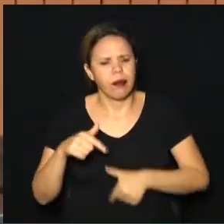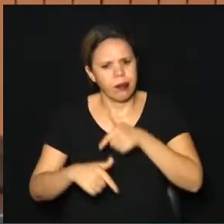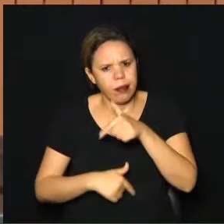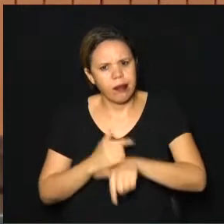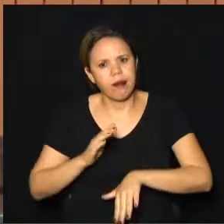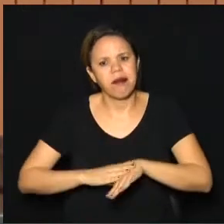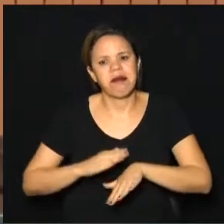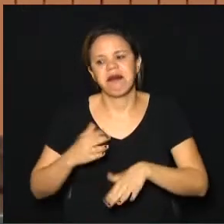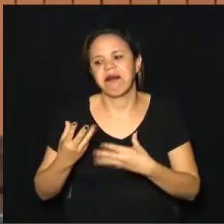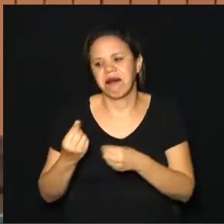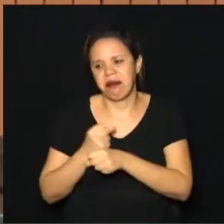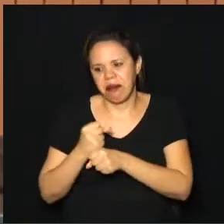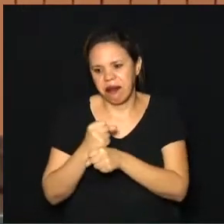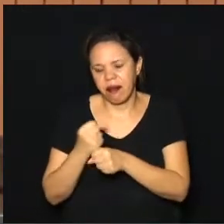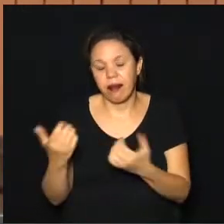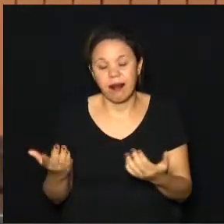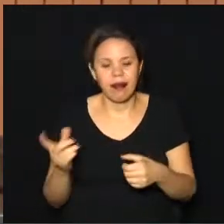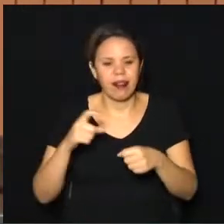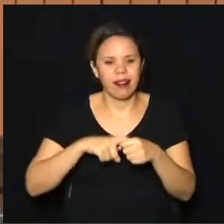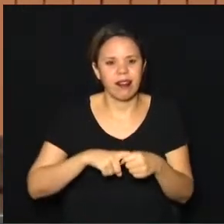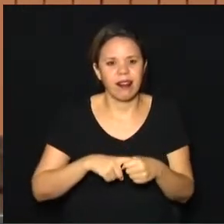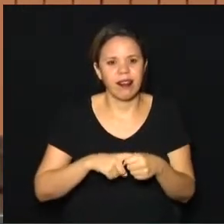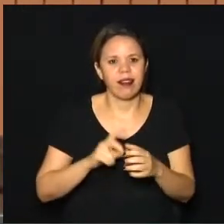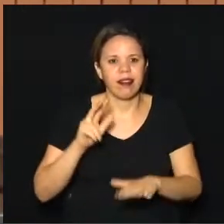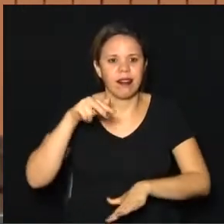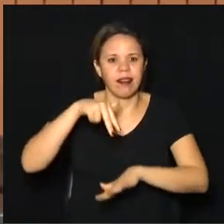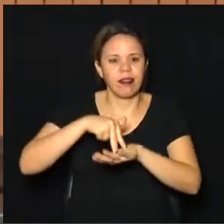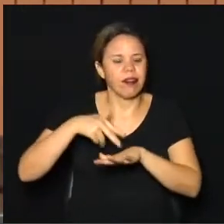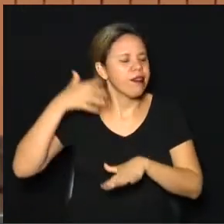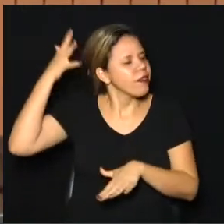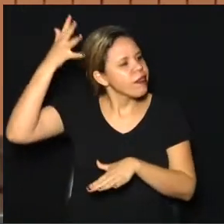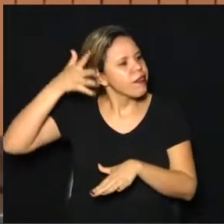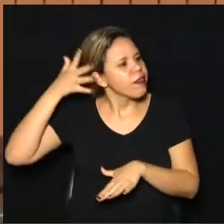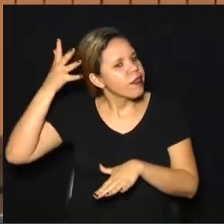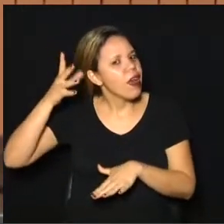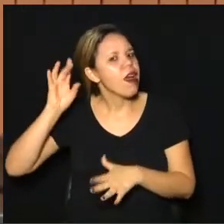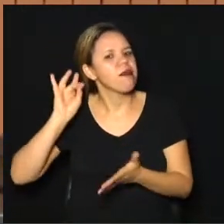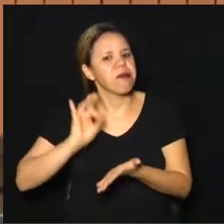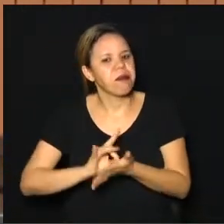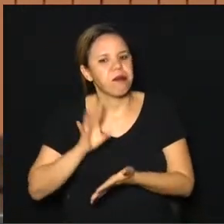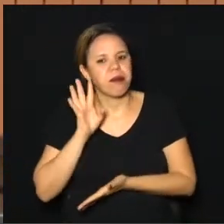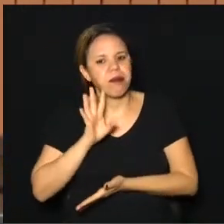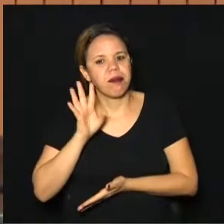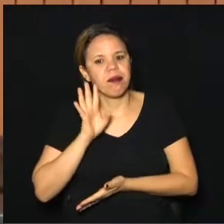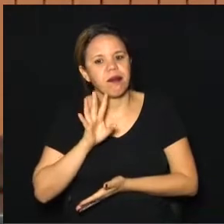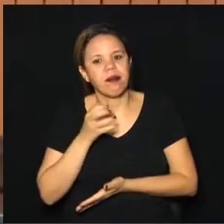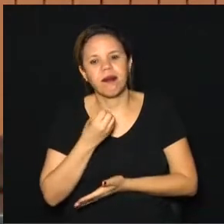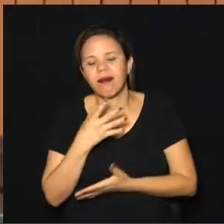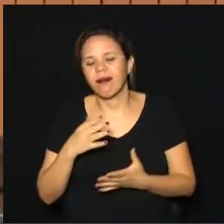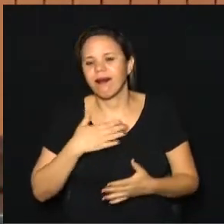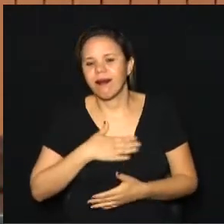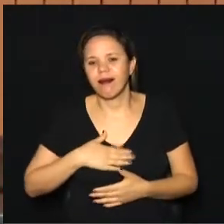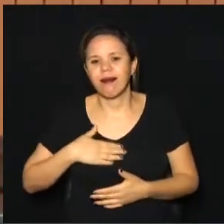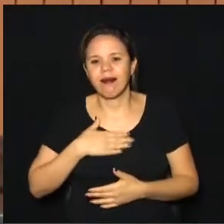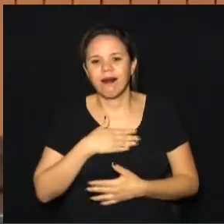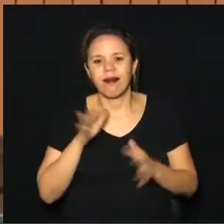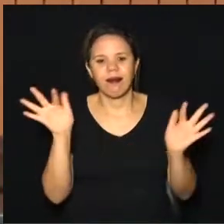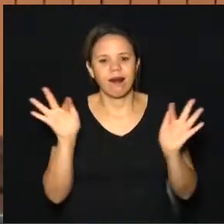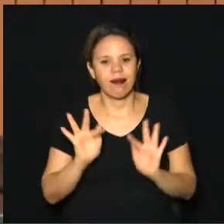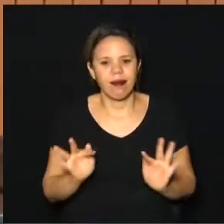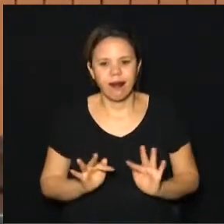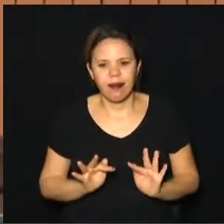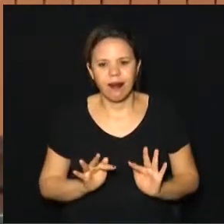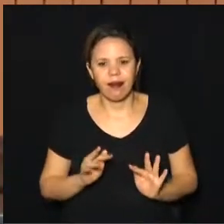aqui durante tanto tempo e hoje voltar na condição de palestrante é realmente algo que me deixa bastante feliz,